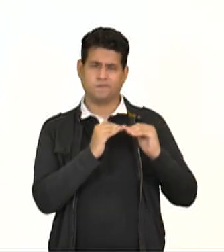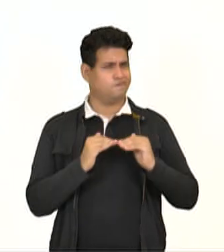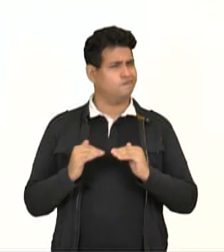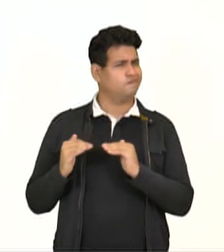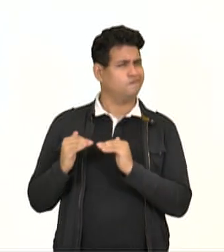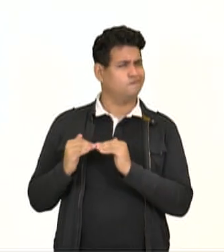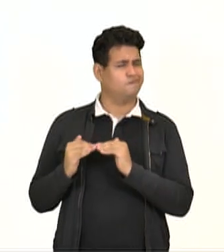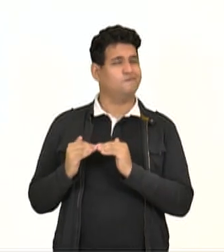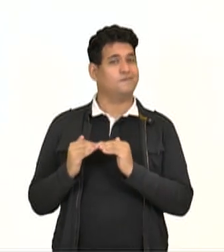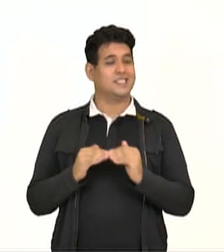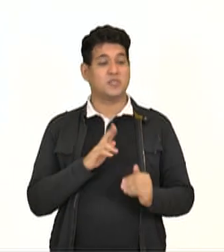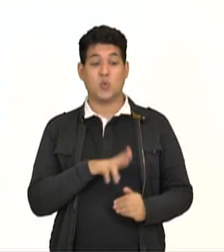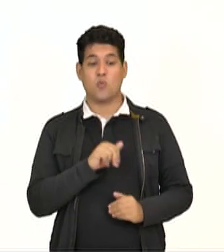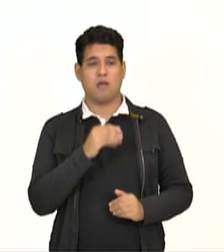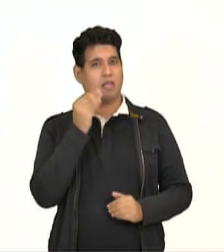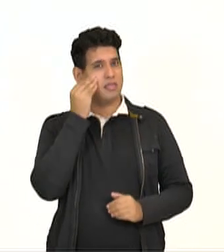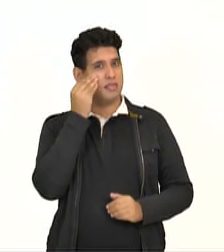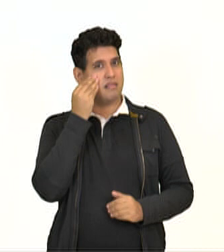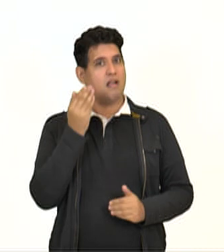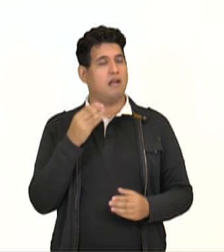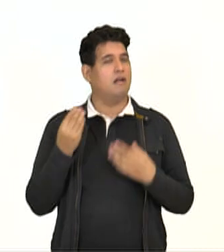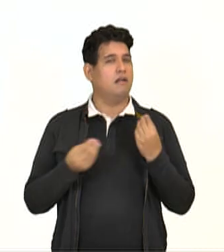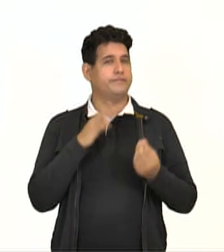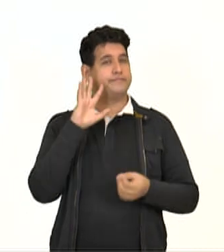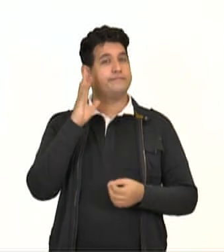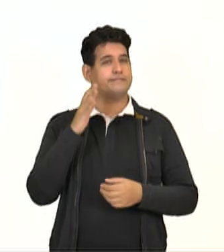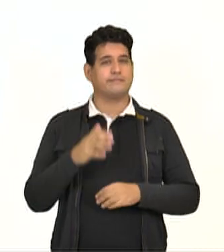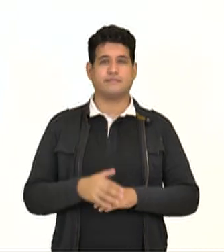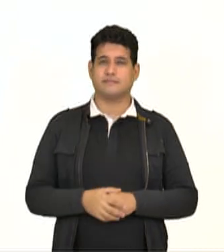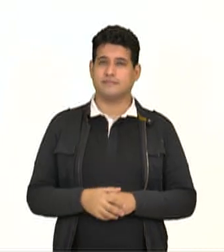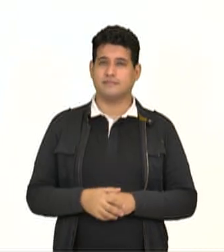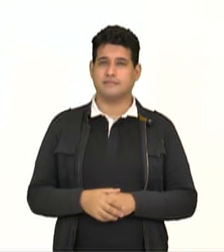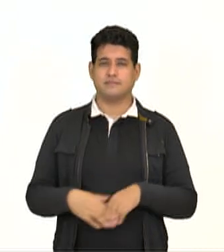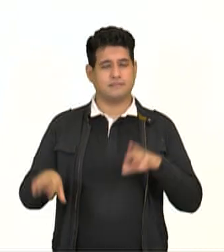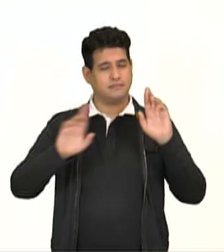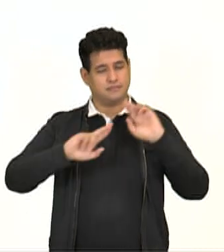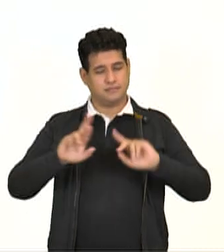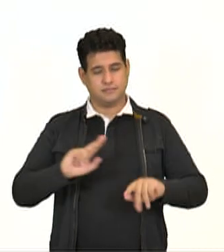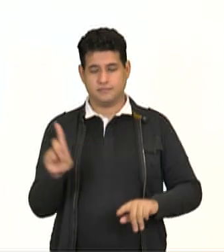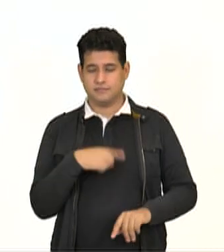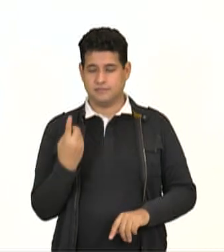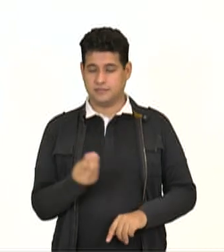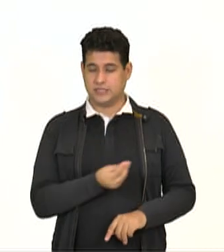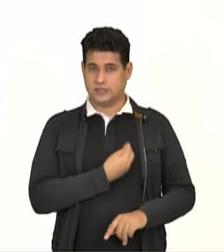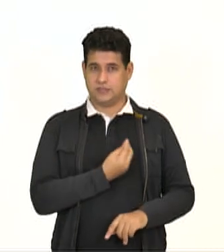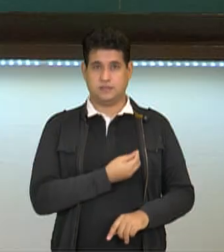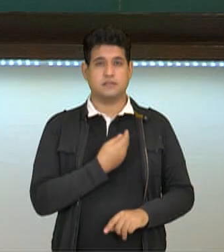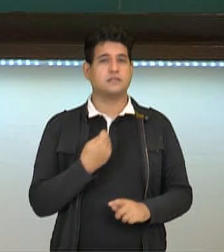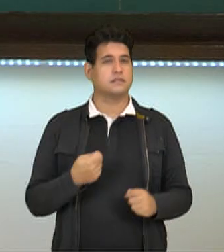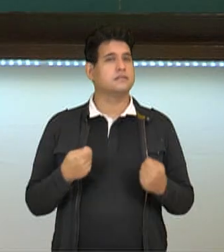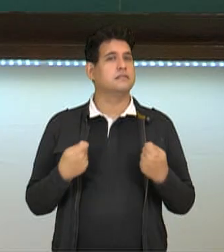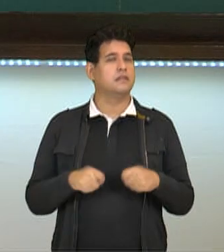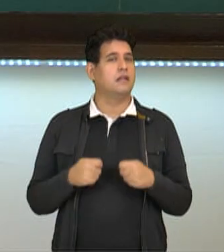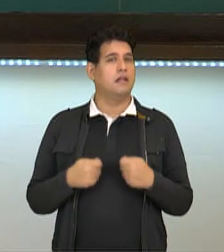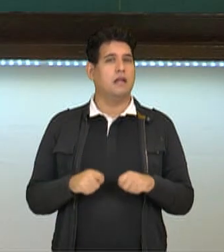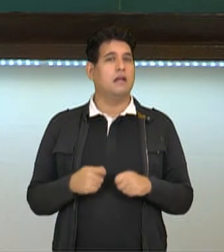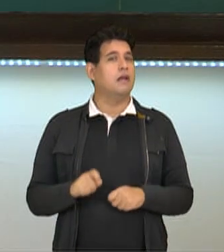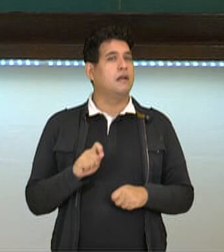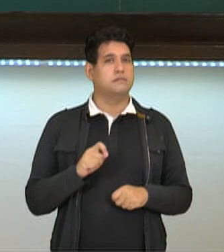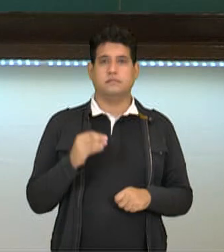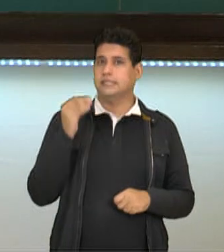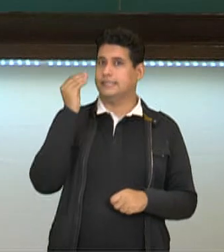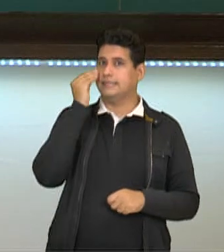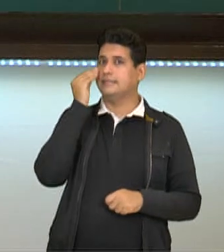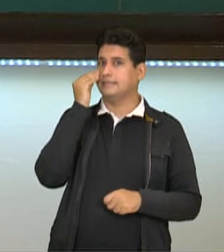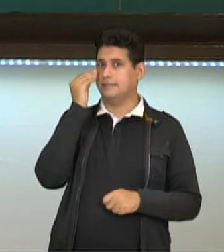com isso. Se você nunca tentar, você nunca saberá. Então tem algumas coisas na vida da gente, né, que nós precisamos tentar,